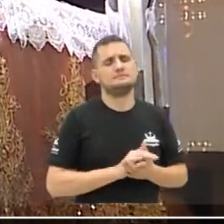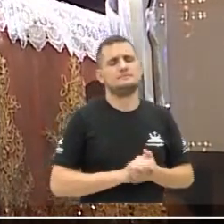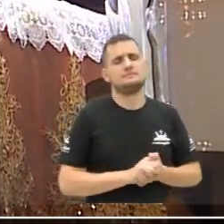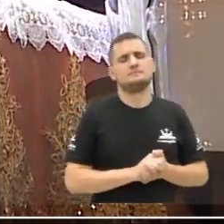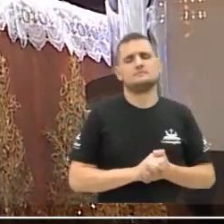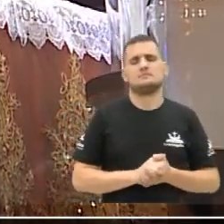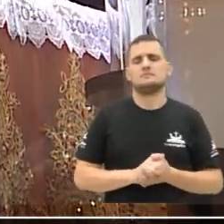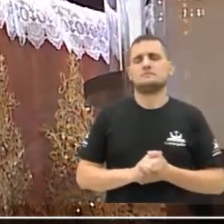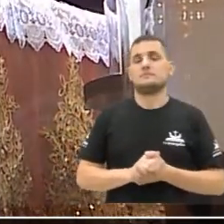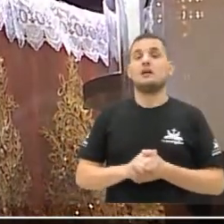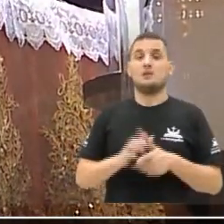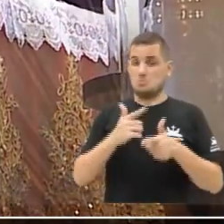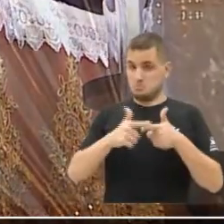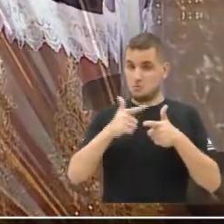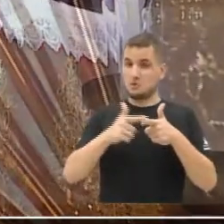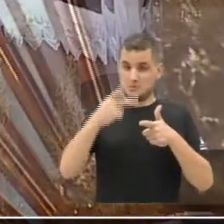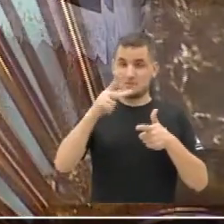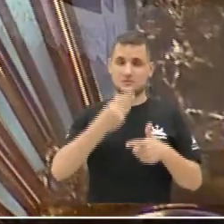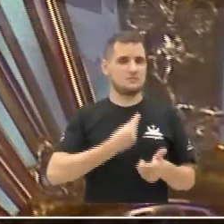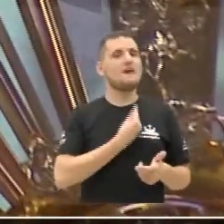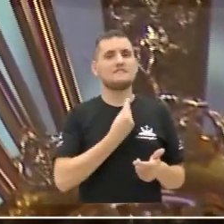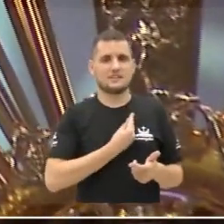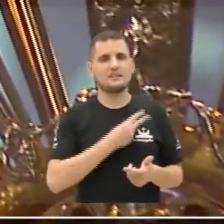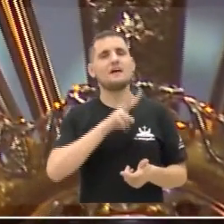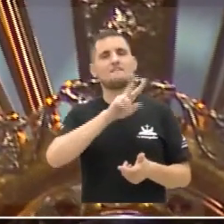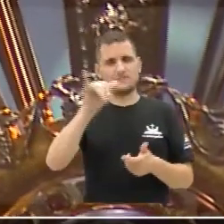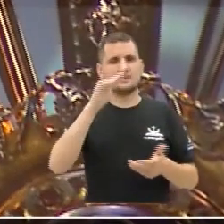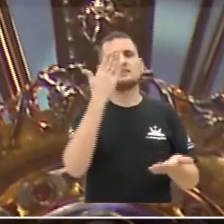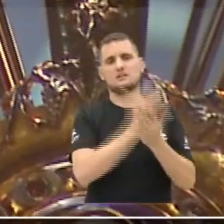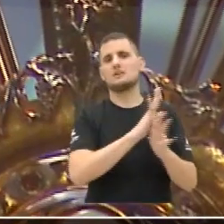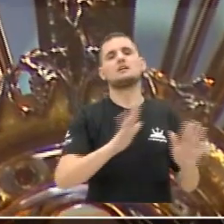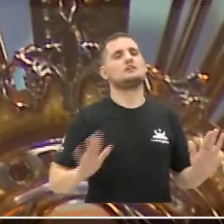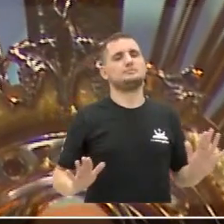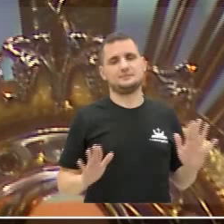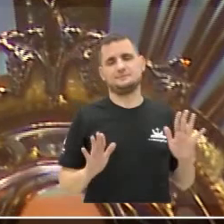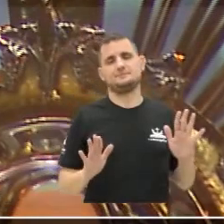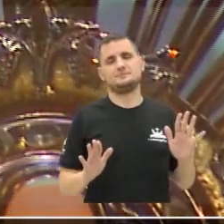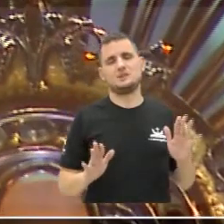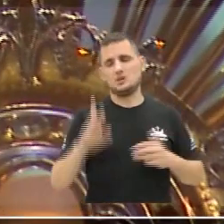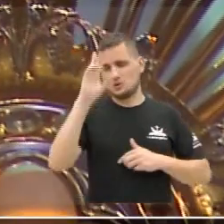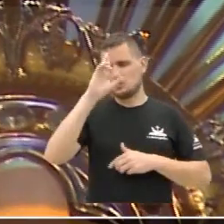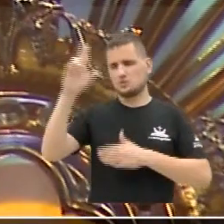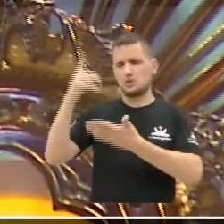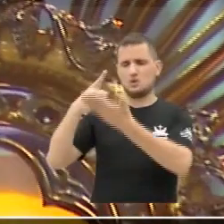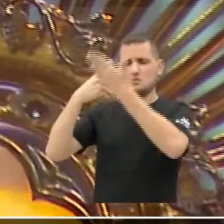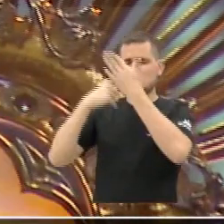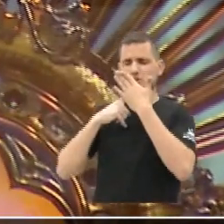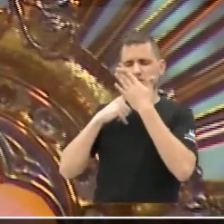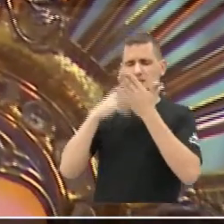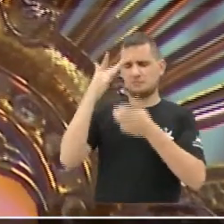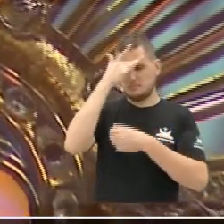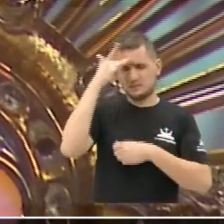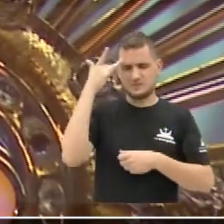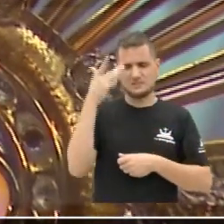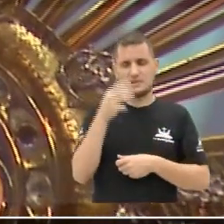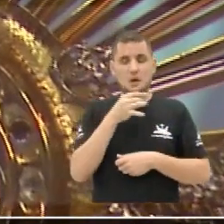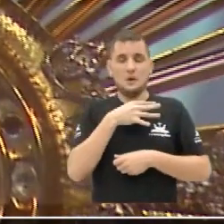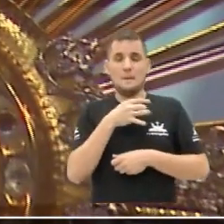Essa tempestade vai acalmar na sua vida. O Senhor me mostra muitas pessoas que estão com medo da